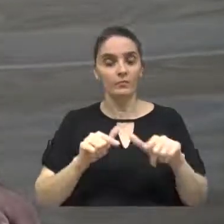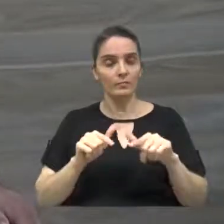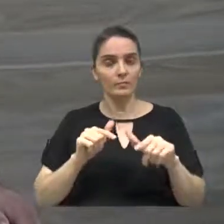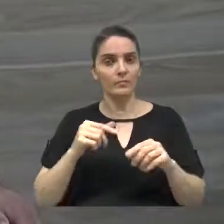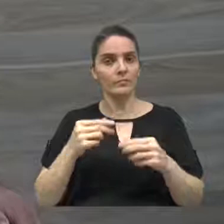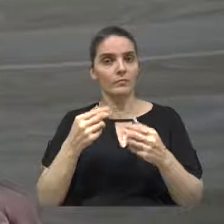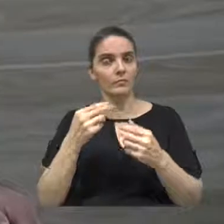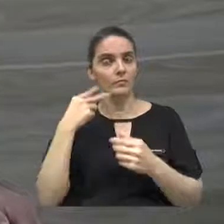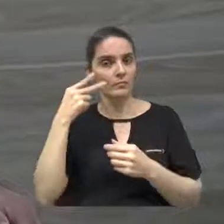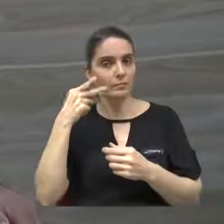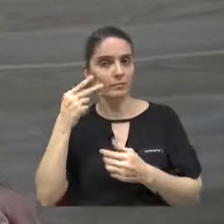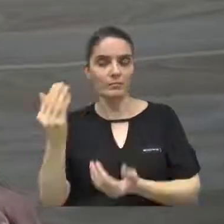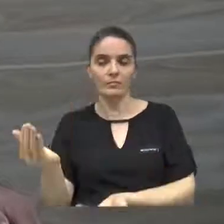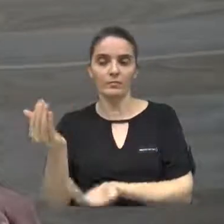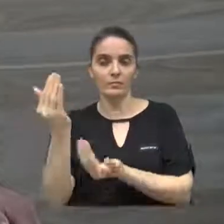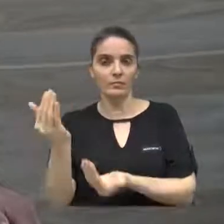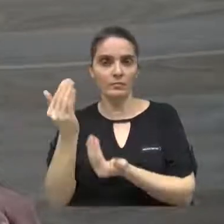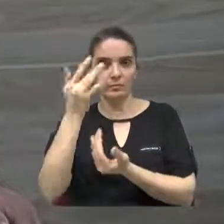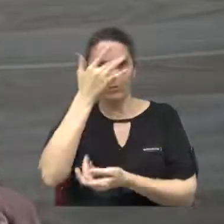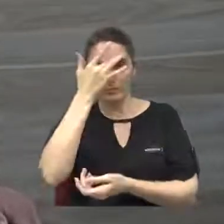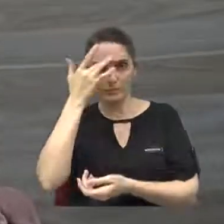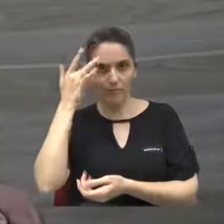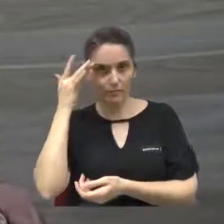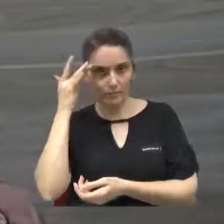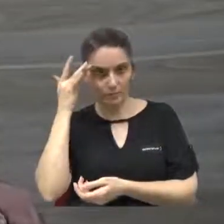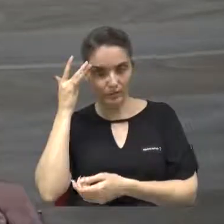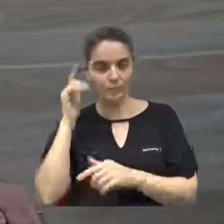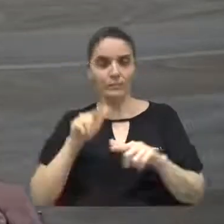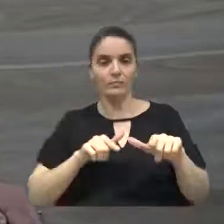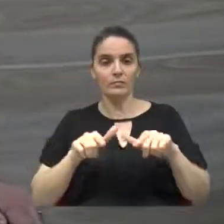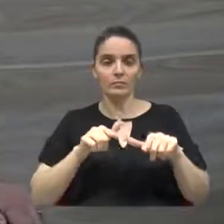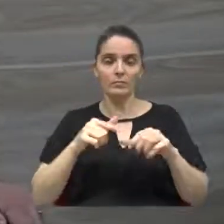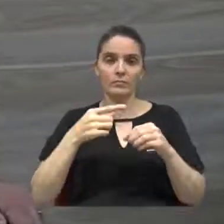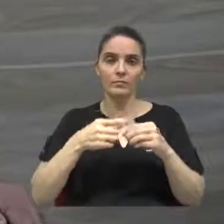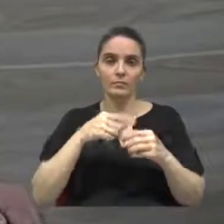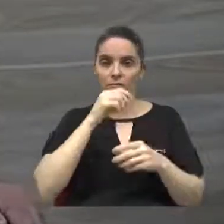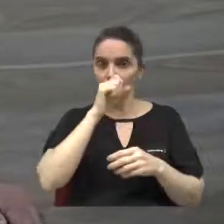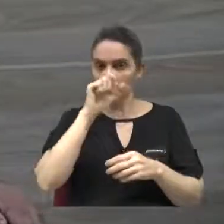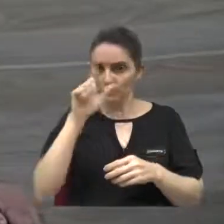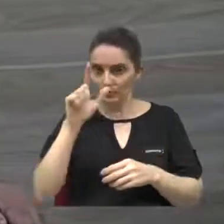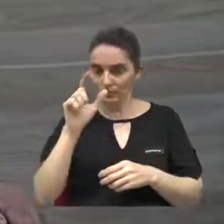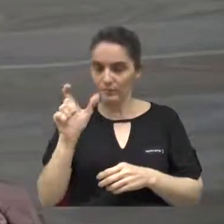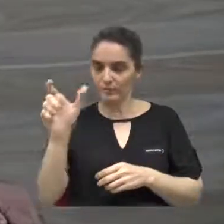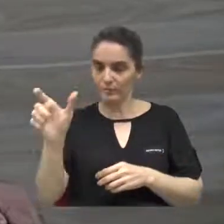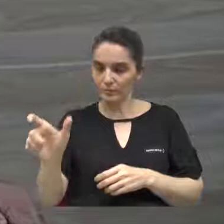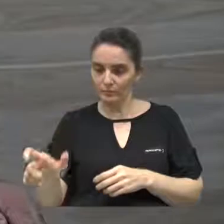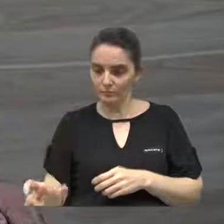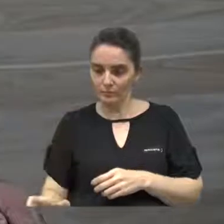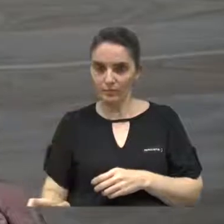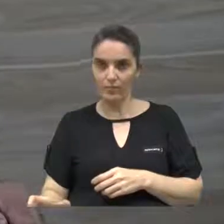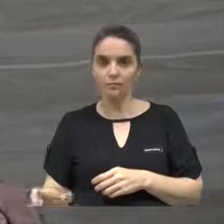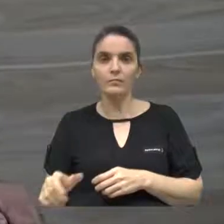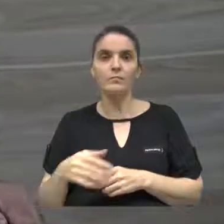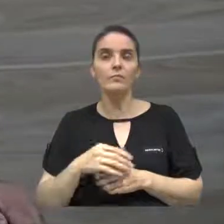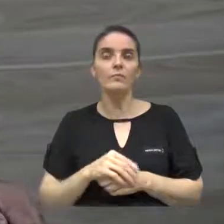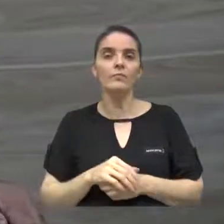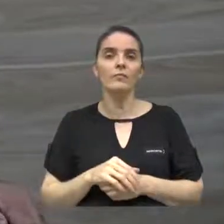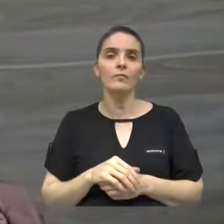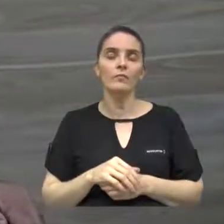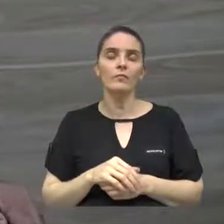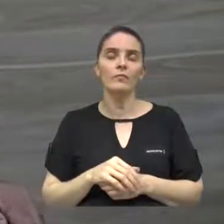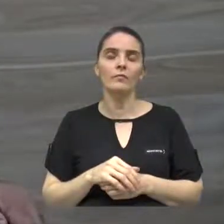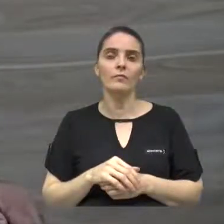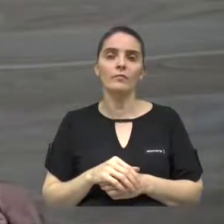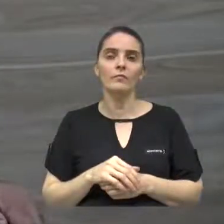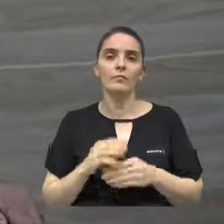poder homenagear as pessoas que fizeram a diferença na nossa cidade. Uma das nossas funções